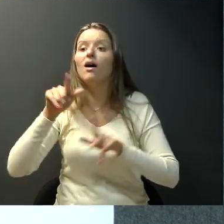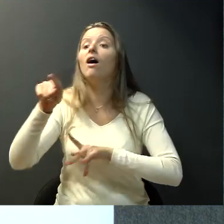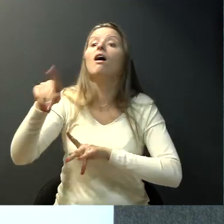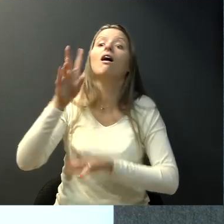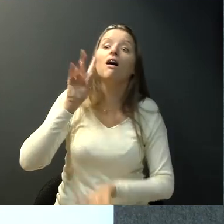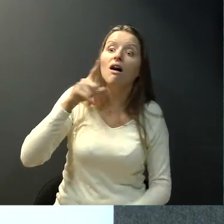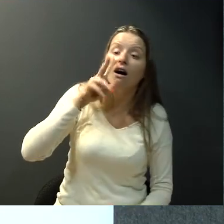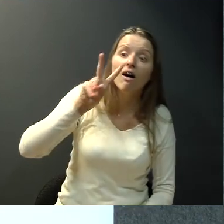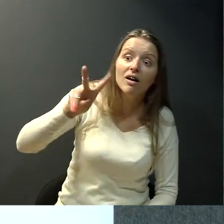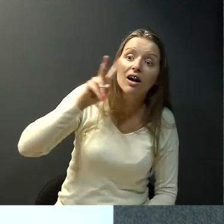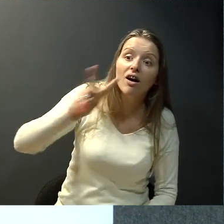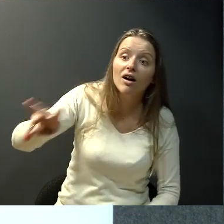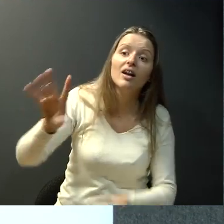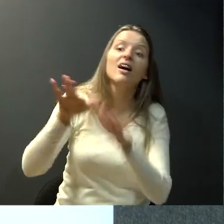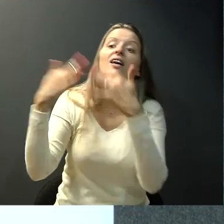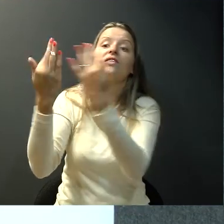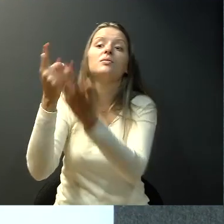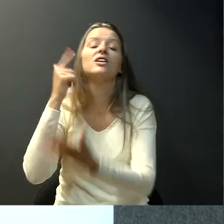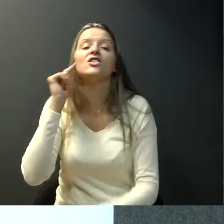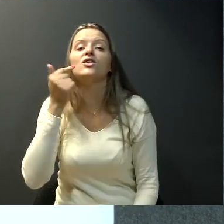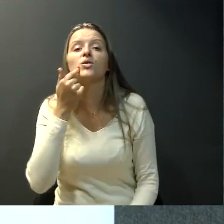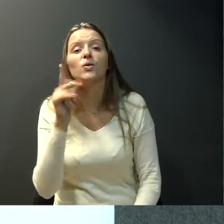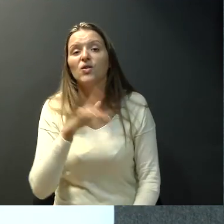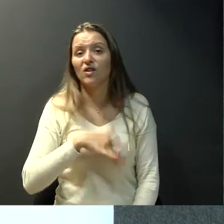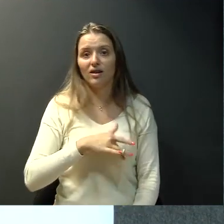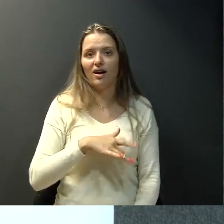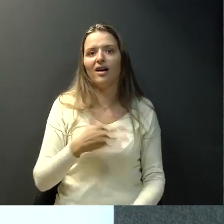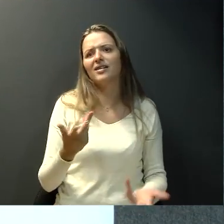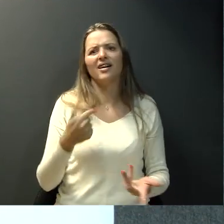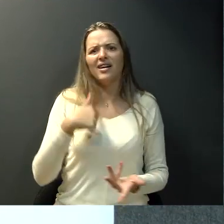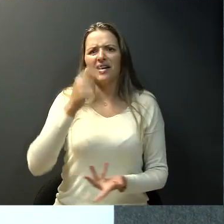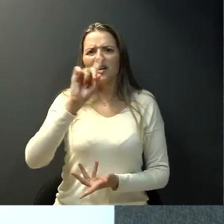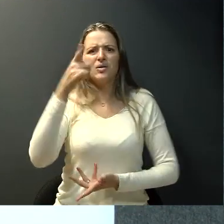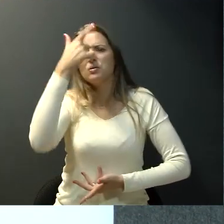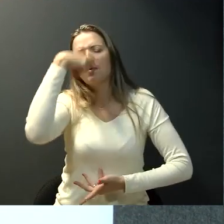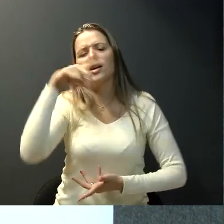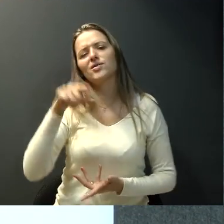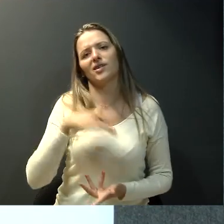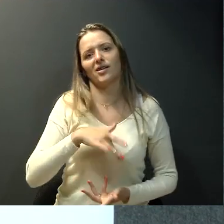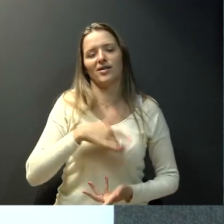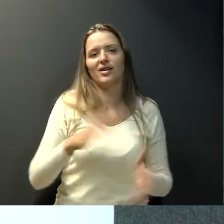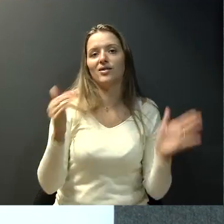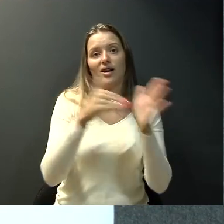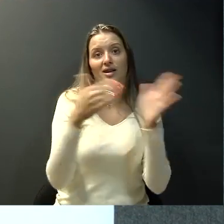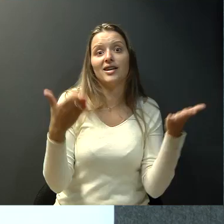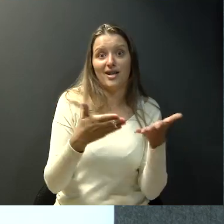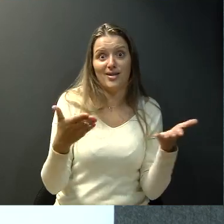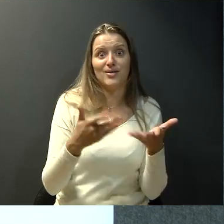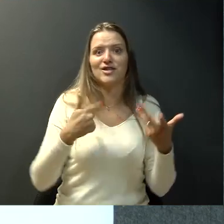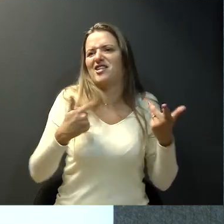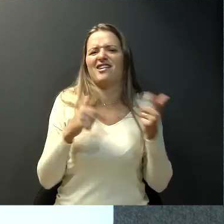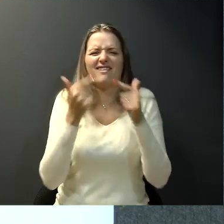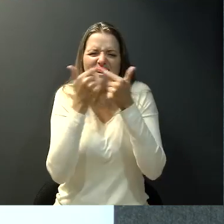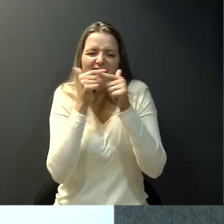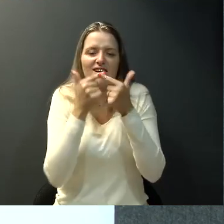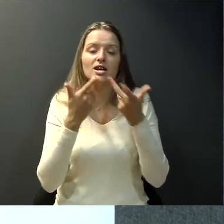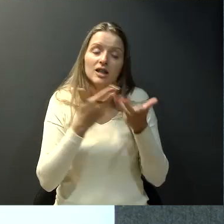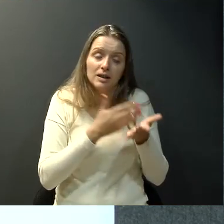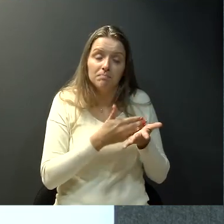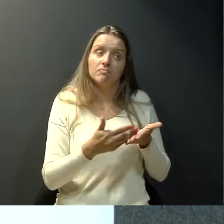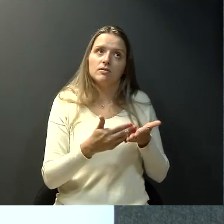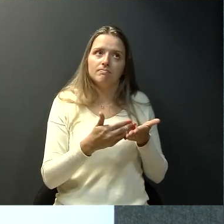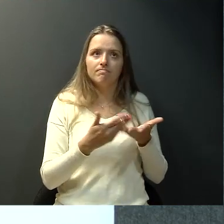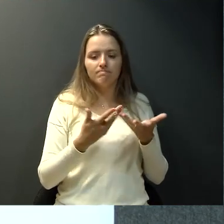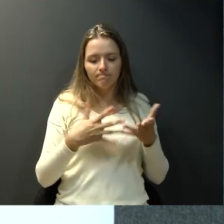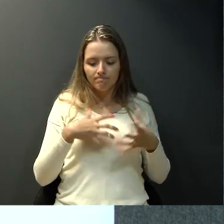lá vem a família, os 4 surdos, coitados, sabe? Então, pra mim, eu não acho que é coitado nada, mas só que, assim, até hoje eu me divirto até com isso aí, mas no